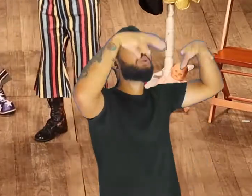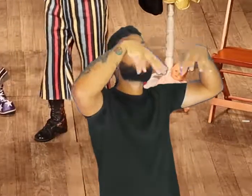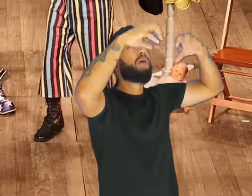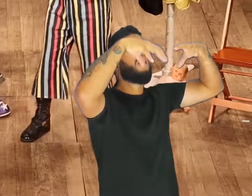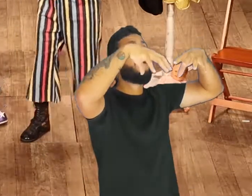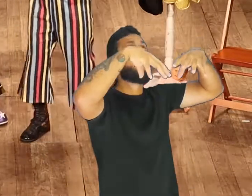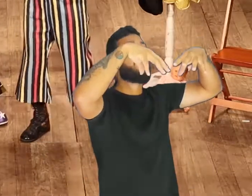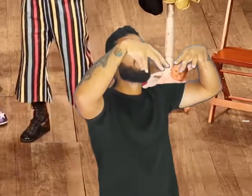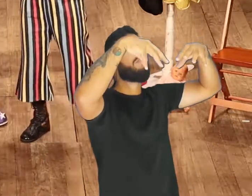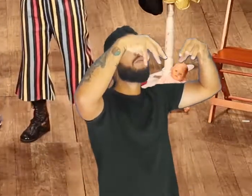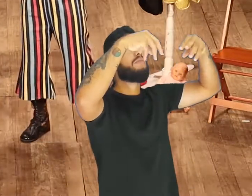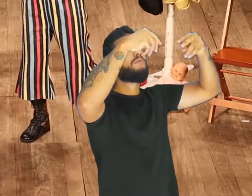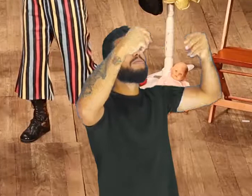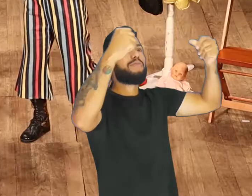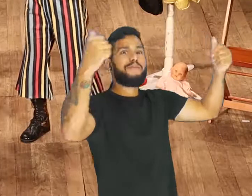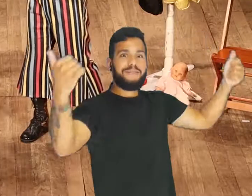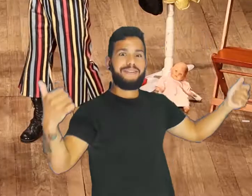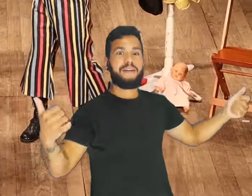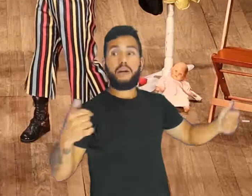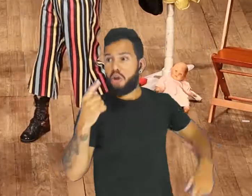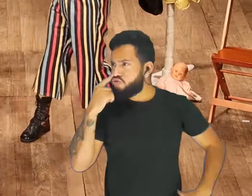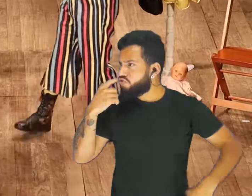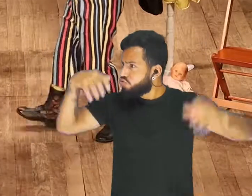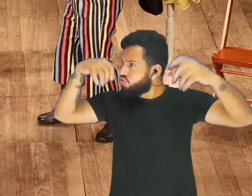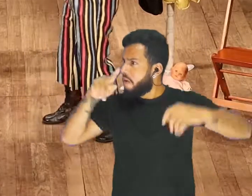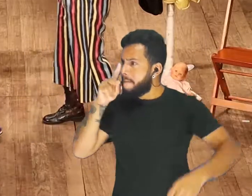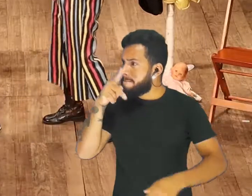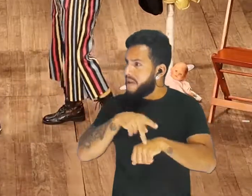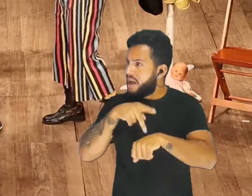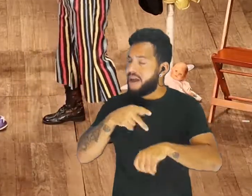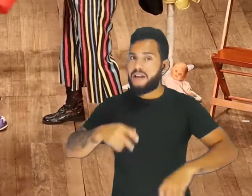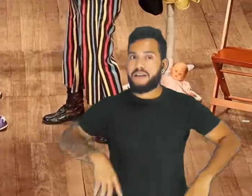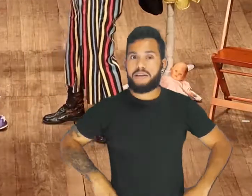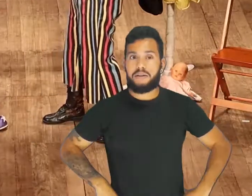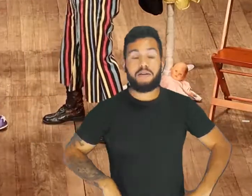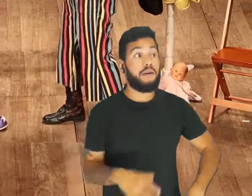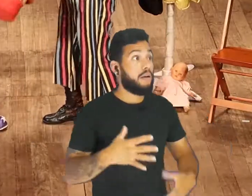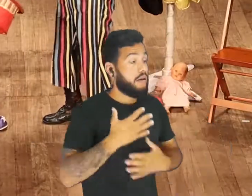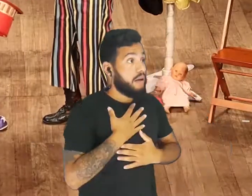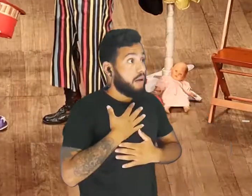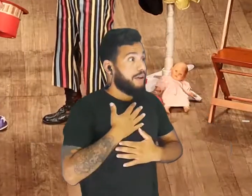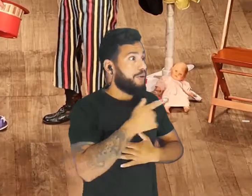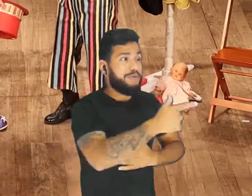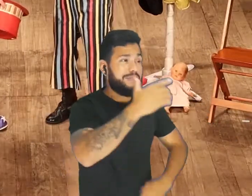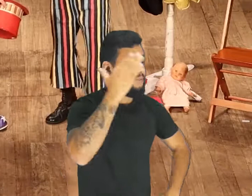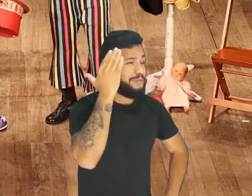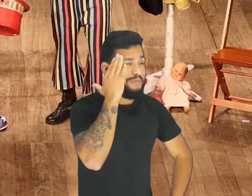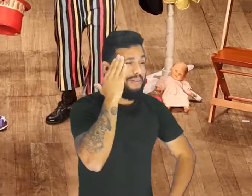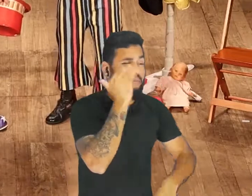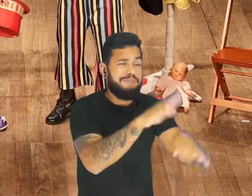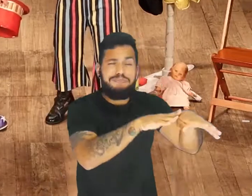Entra com outro assunto. Ah, São Pedro, tá acabando a tempestade. Ah. Até que fim, você viu que choveu um monte de pedra ali, né?